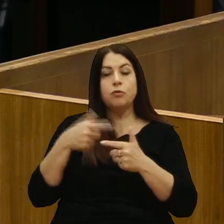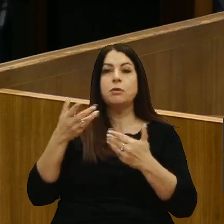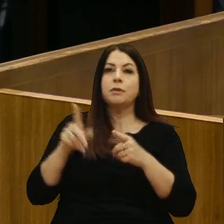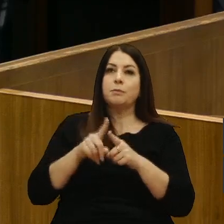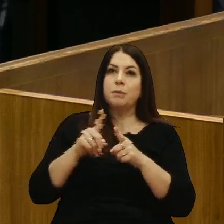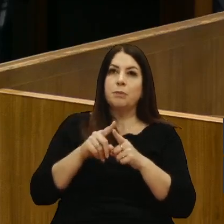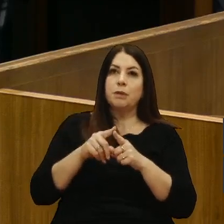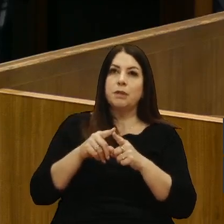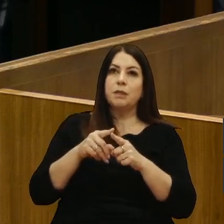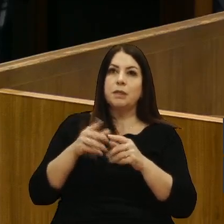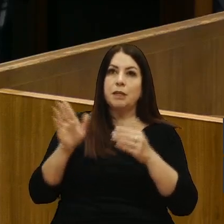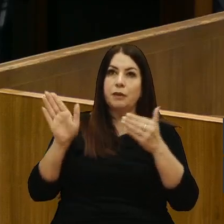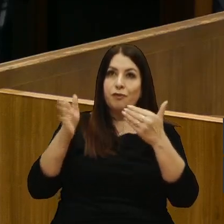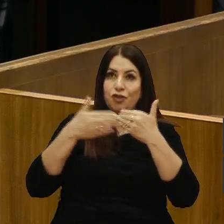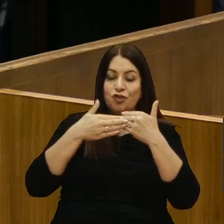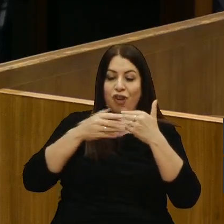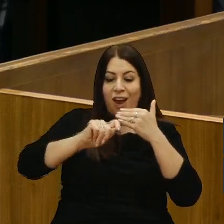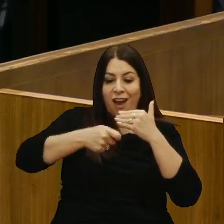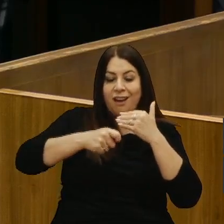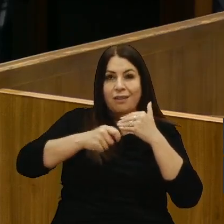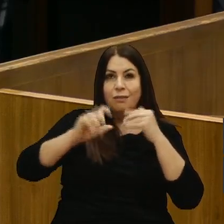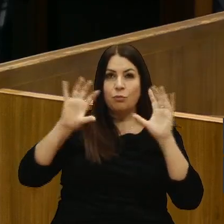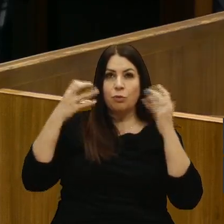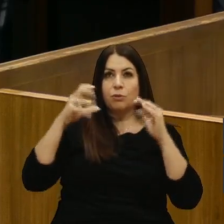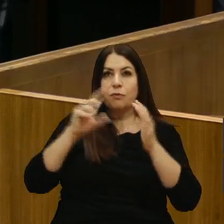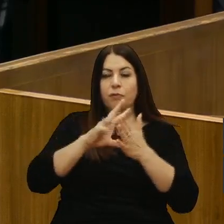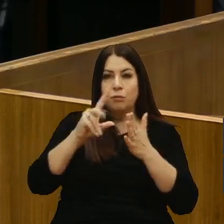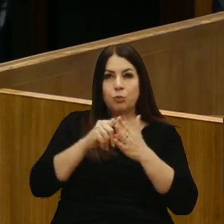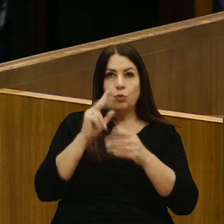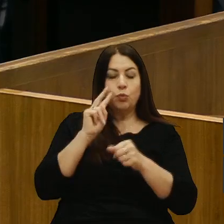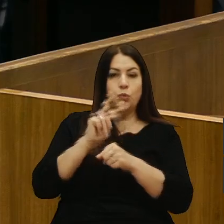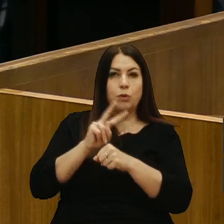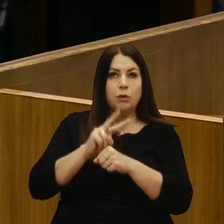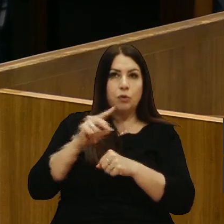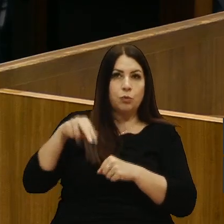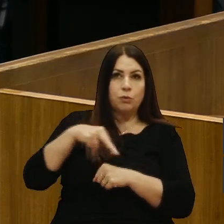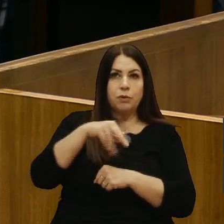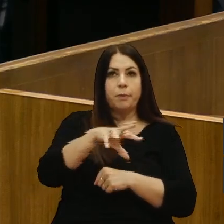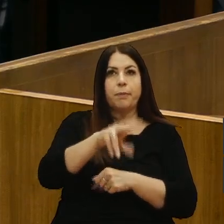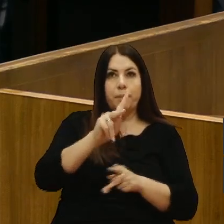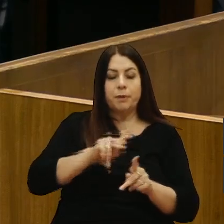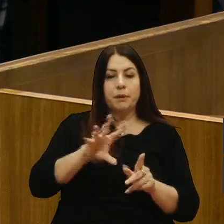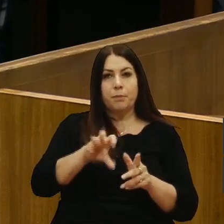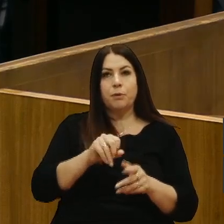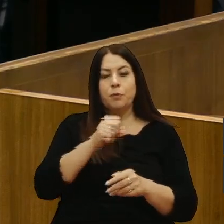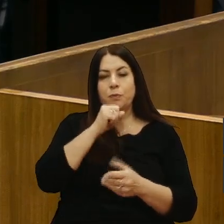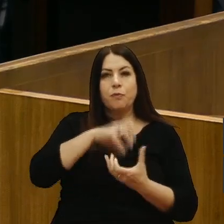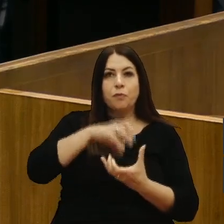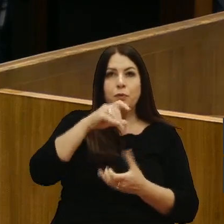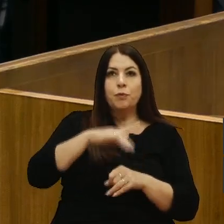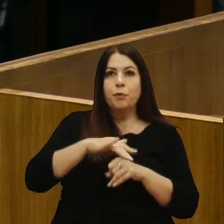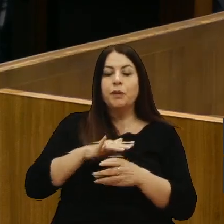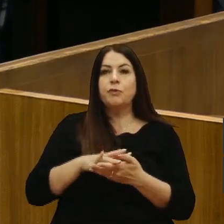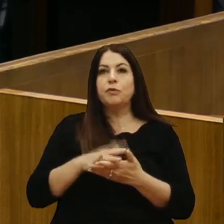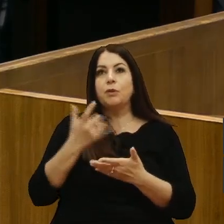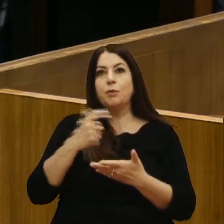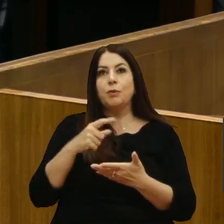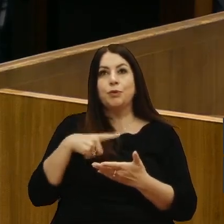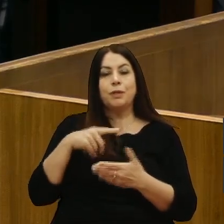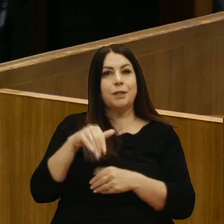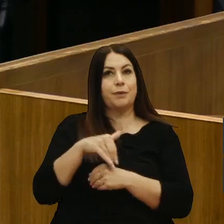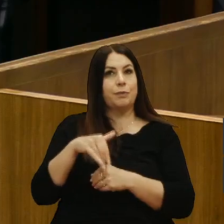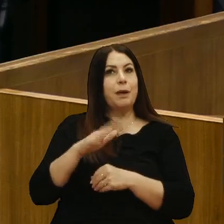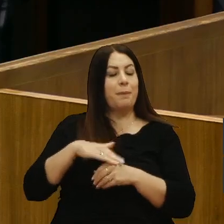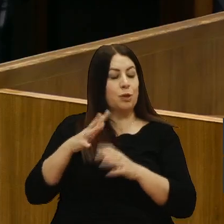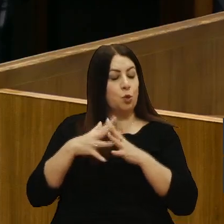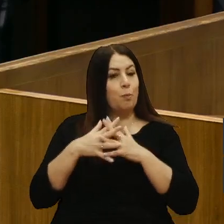a ambulância para não ser furtada, não ser roubada, ou um ficava cuidando, só um descia pegar a pessoa idosa ou doente. Então eu acho que quem está na rua é